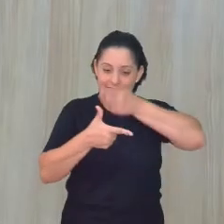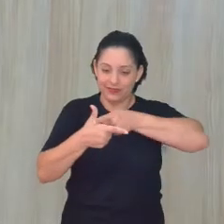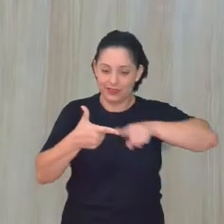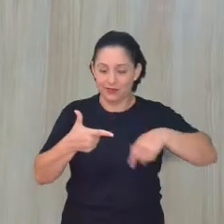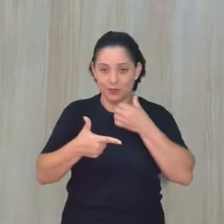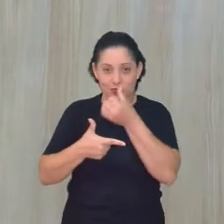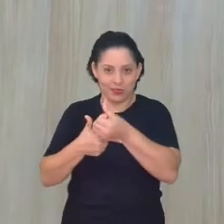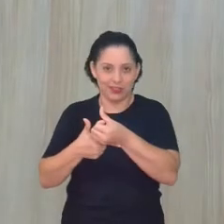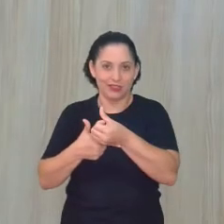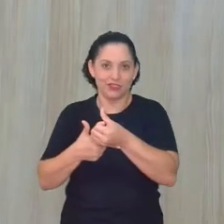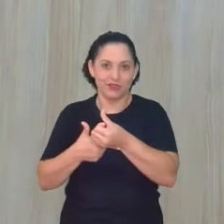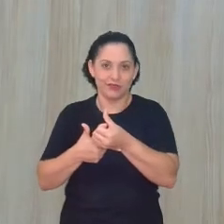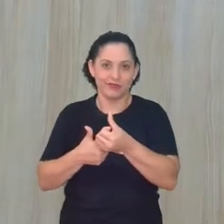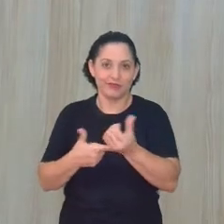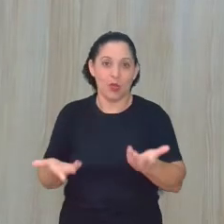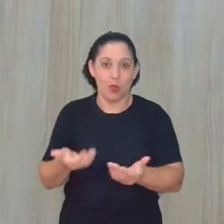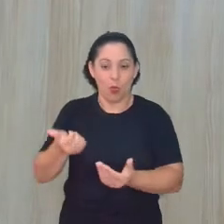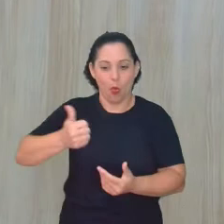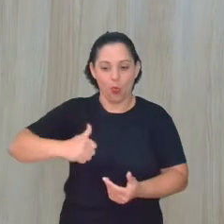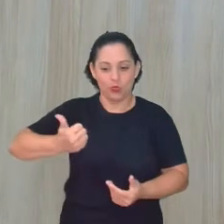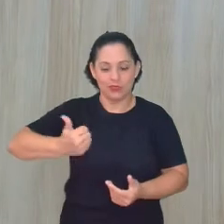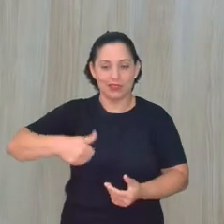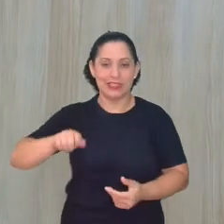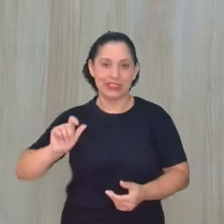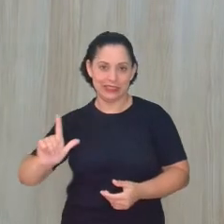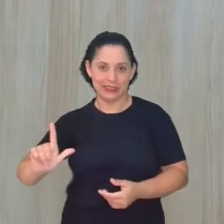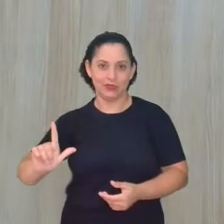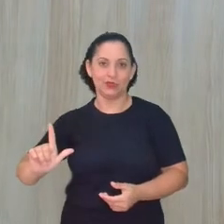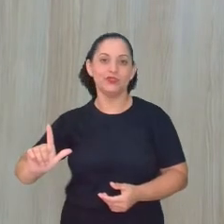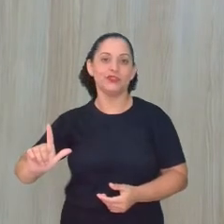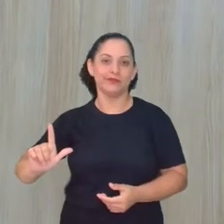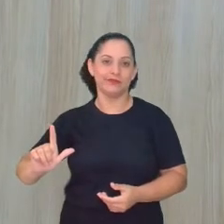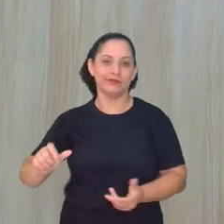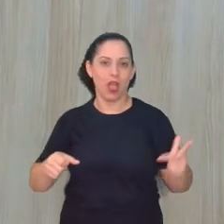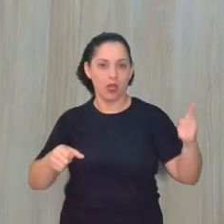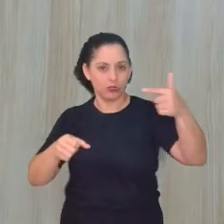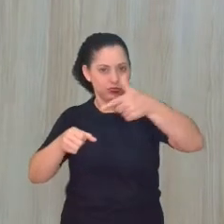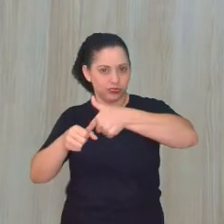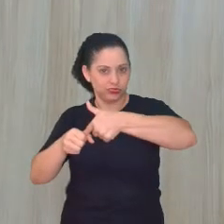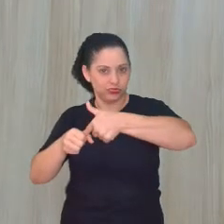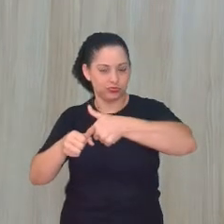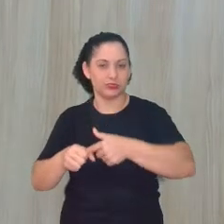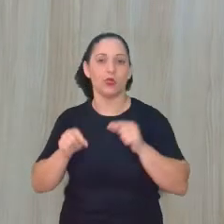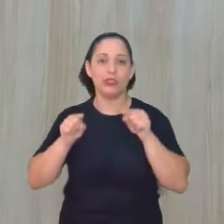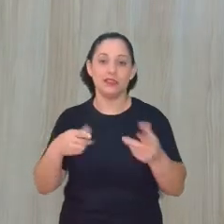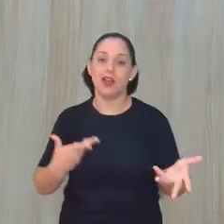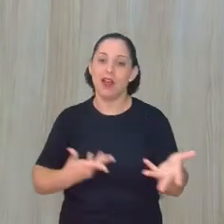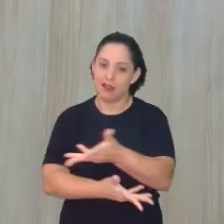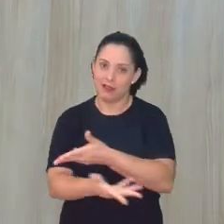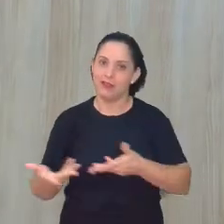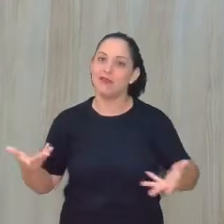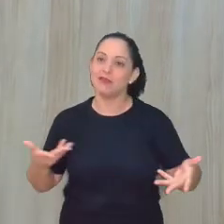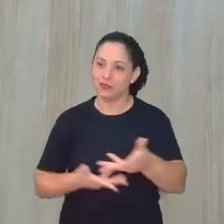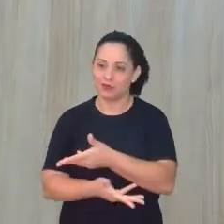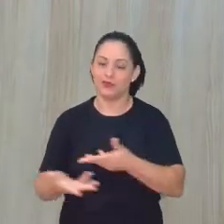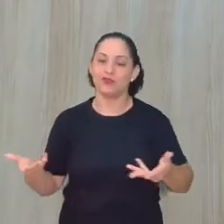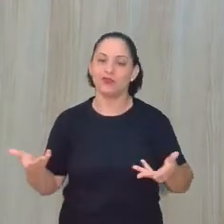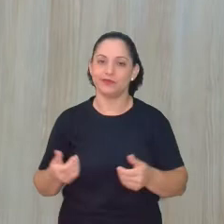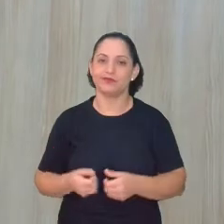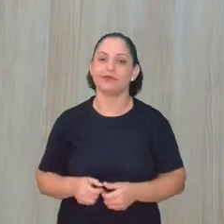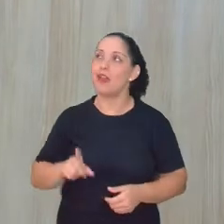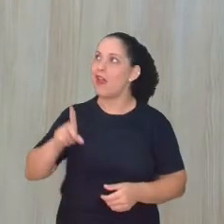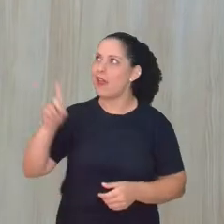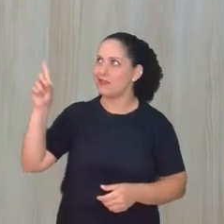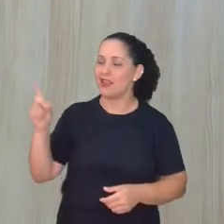vai conseguir colocar 11 litros de gasolina. Beleza? Então, essas são as relações. Claro, essa primeira